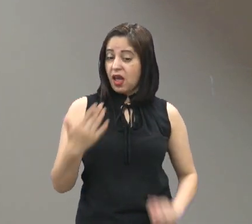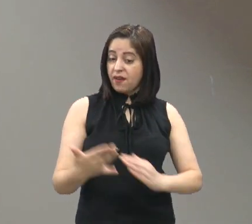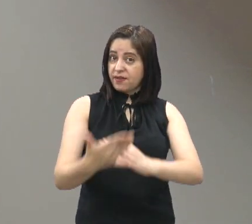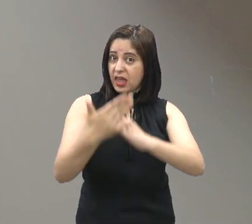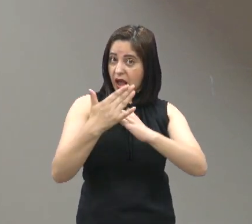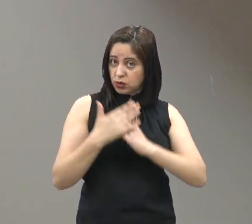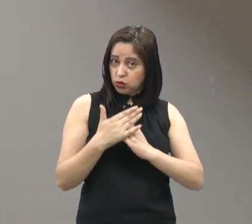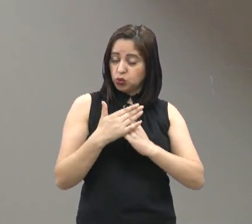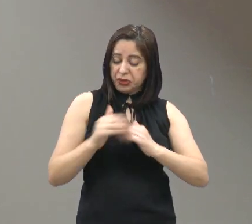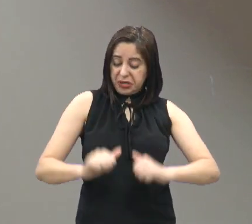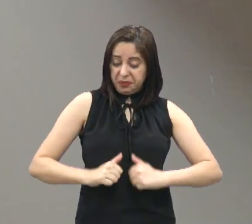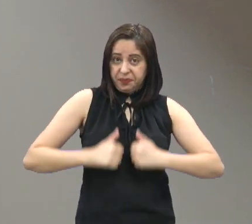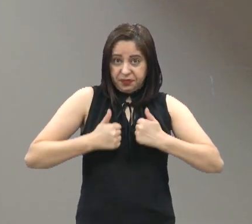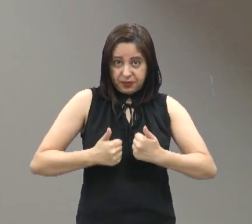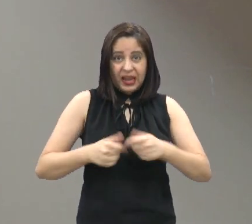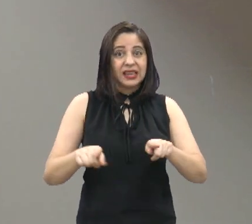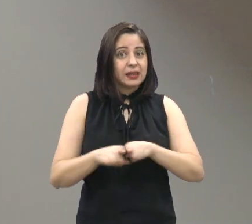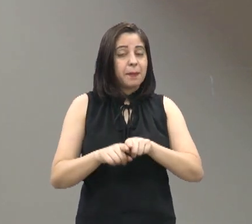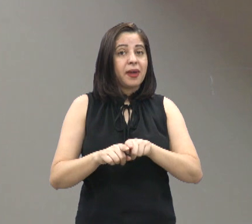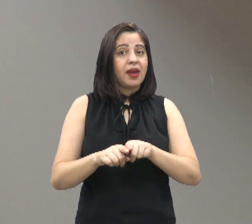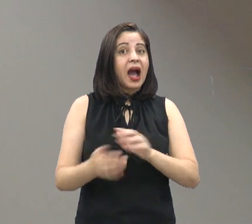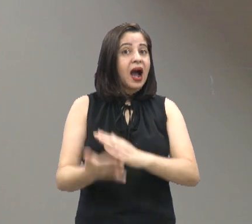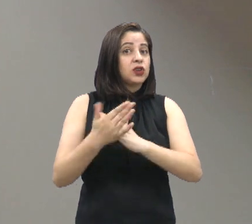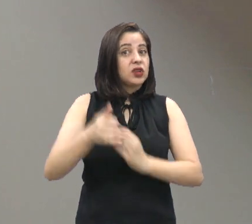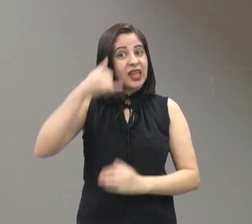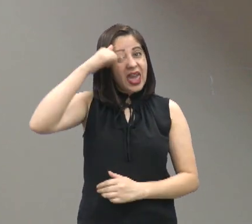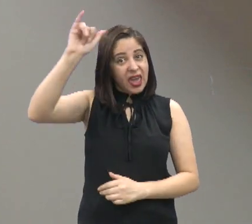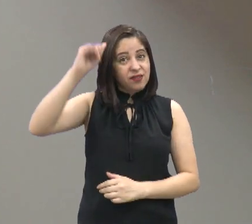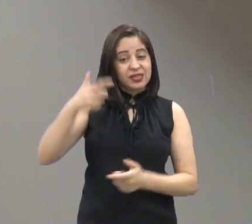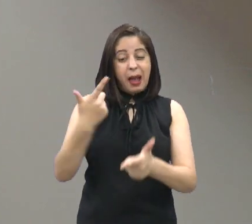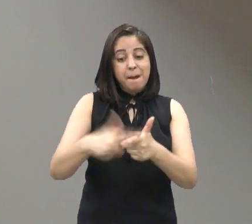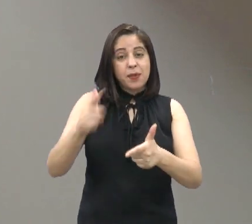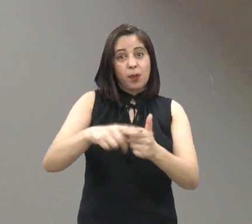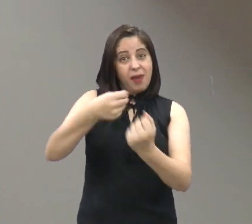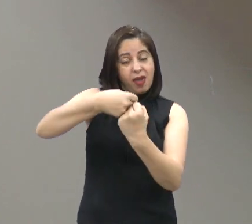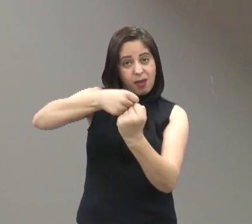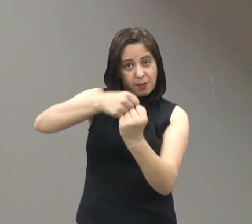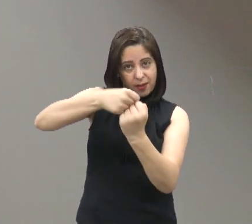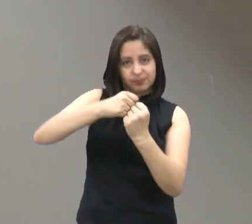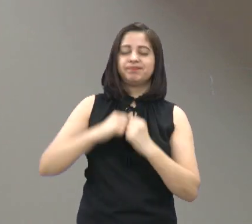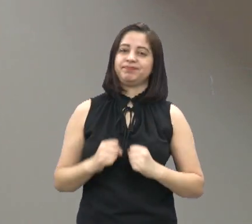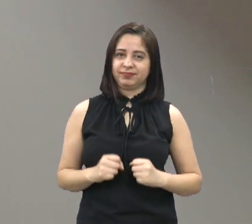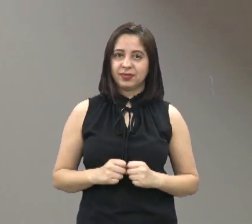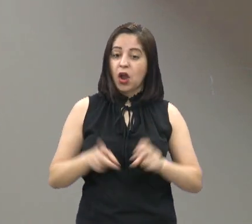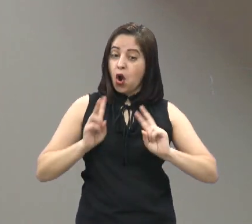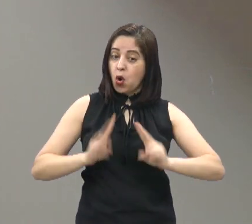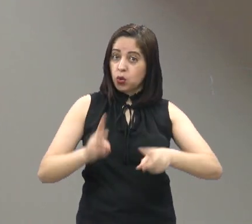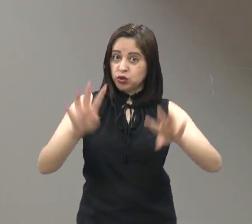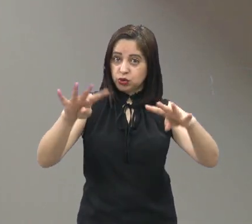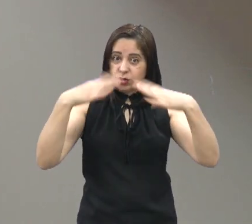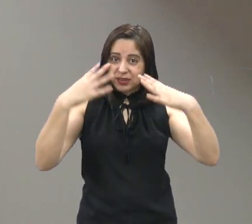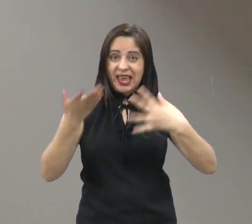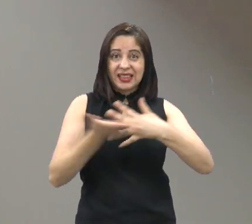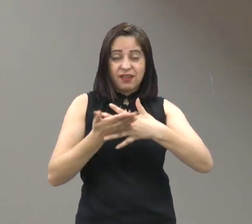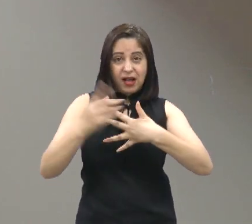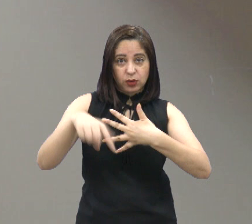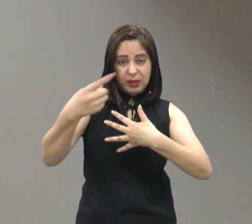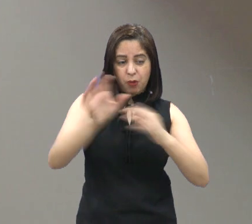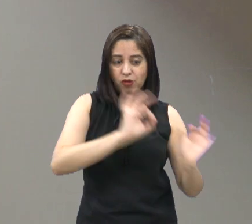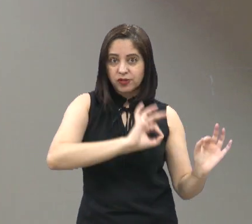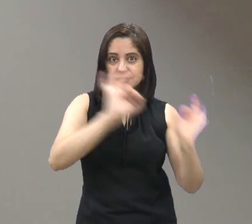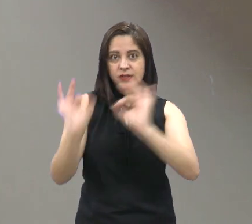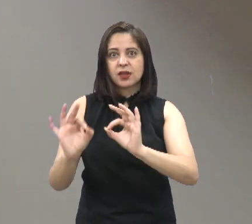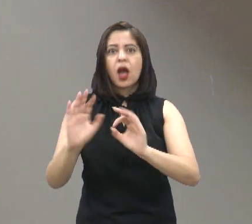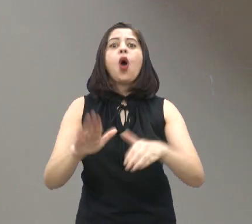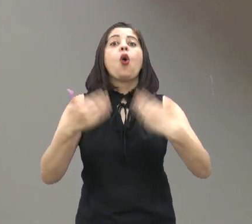nossa saúde, também pode evitar problemas nas articulações? Então fica aí que depois do intervalo você vai conferir quais